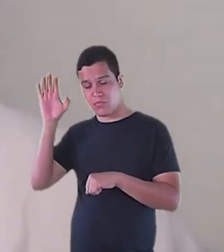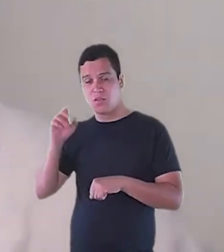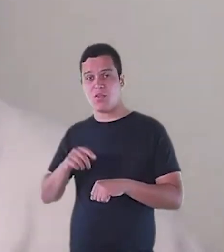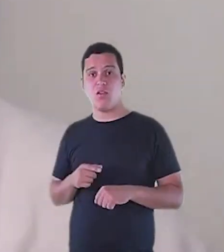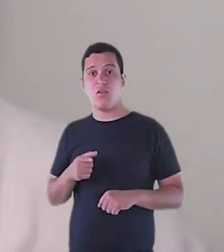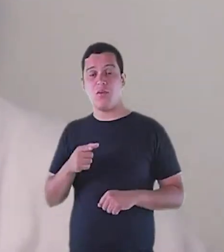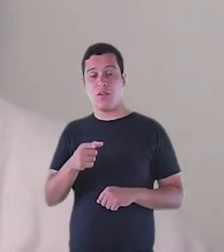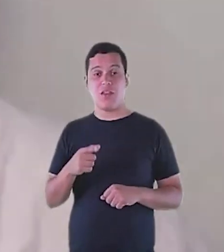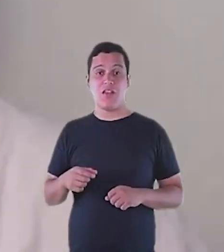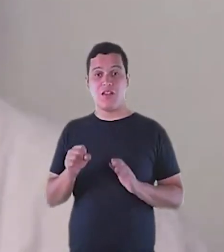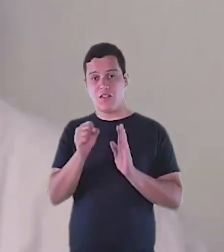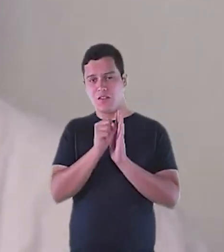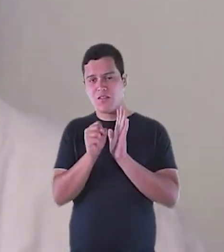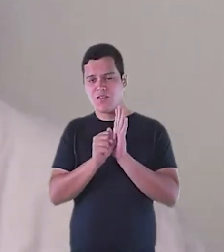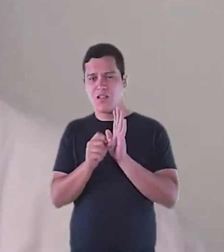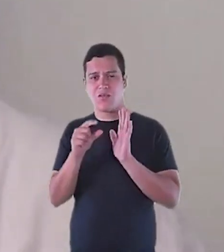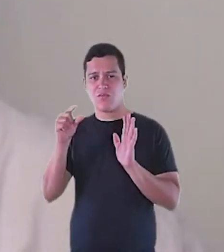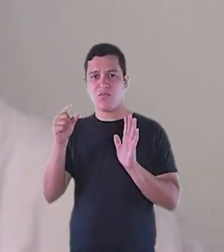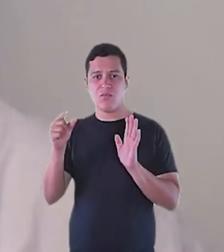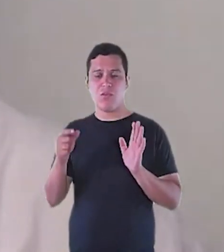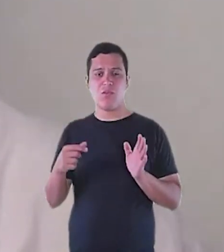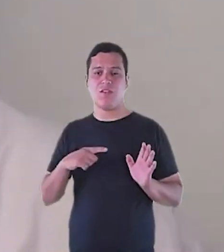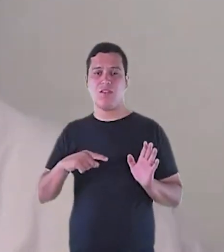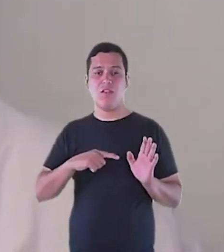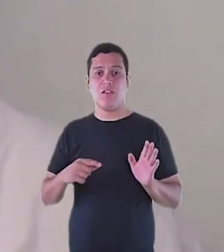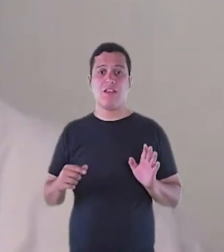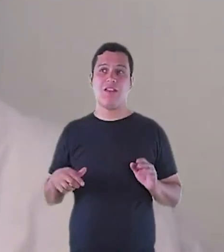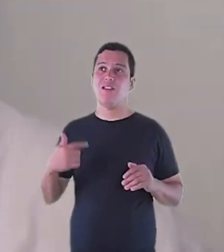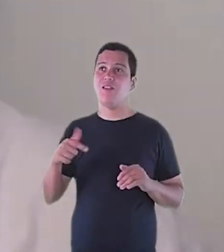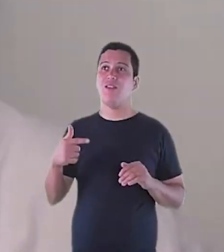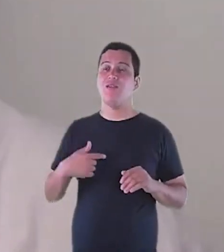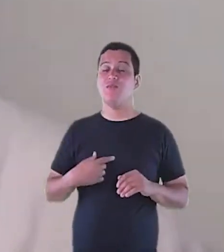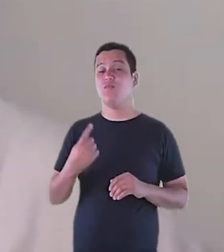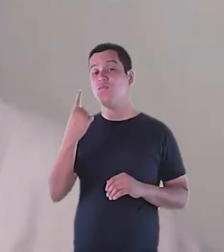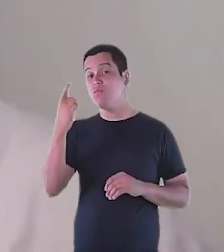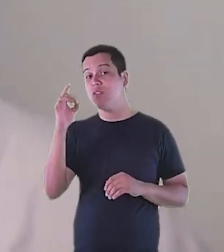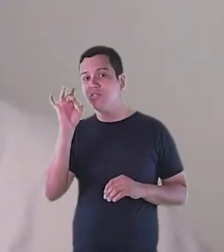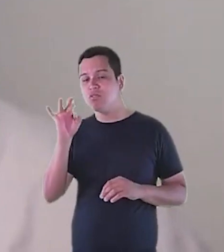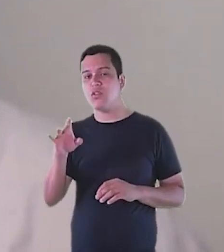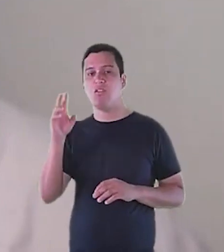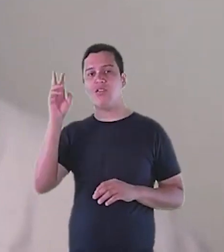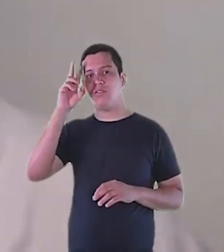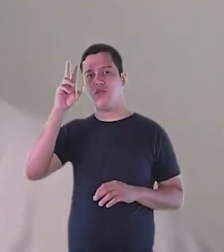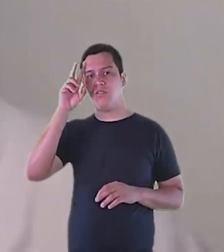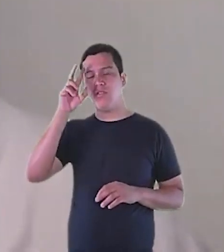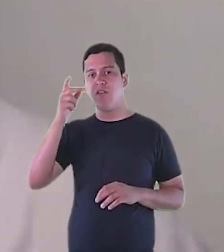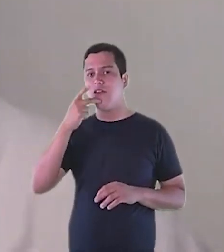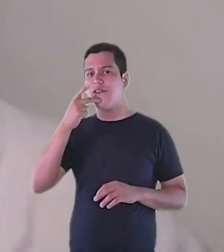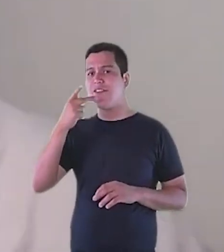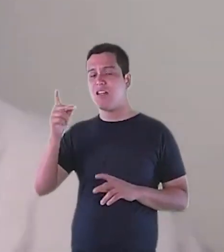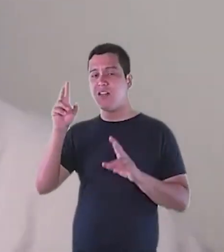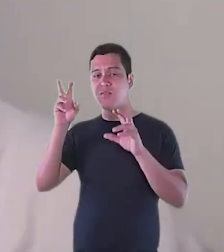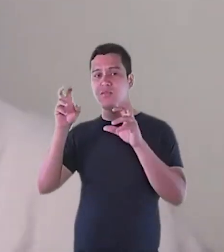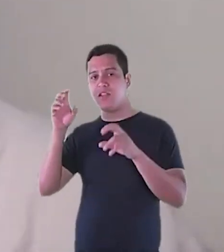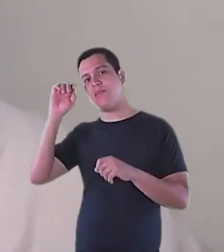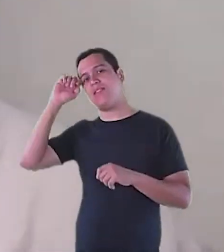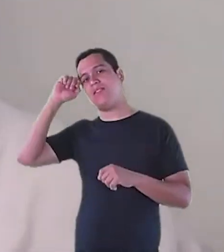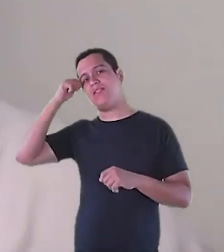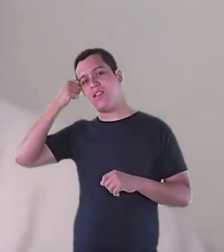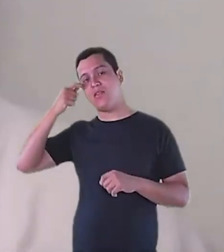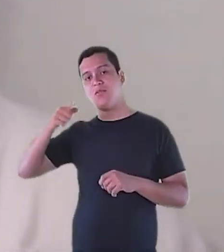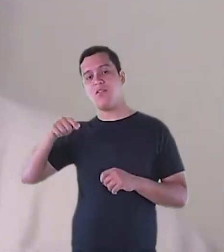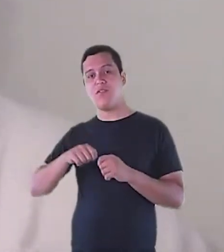existência. Não existe um único relato por parte dos quilombolas, dos negros que habitavam